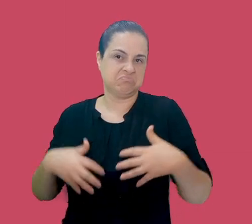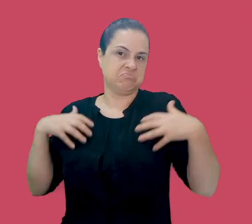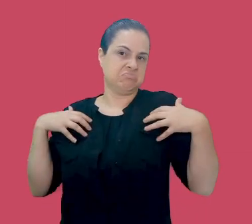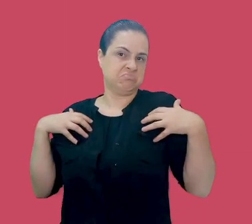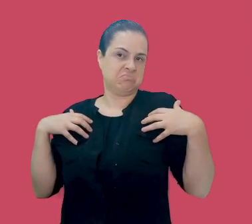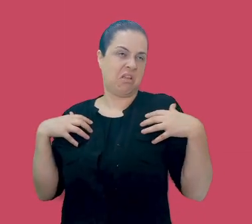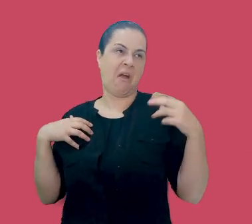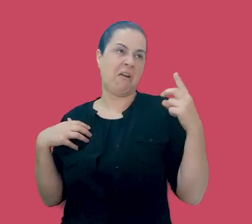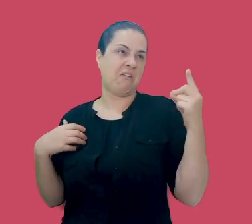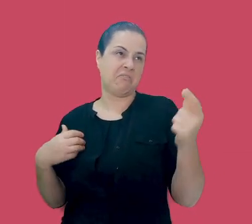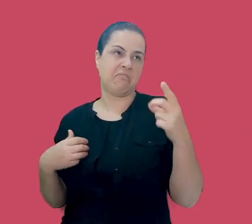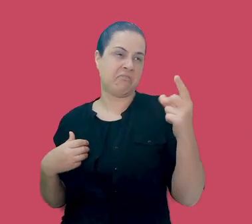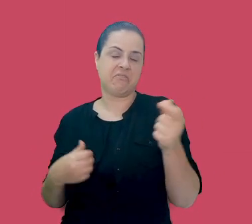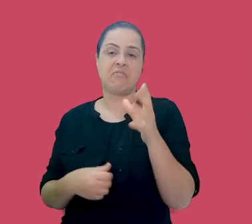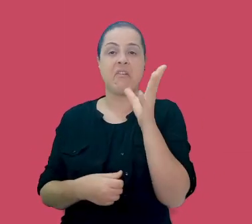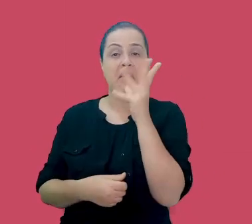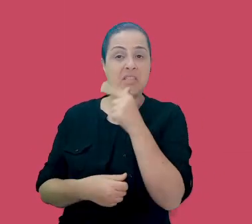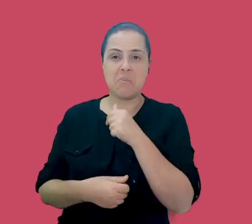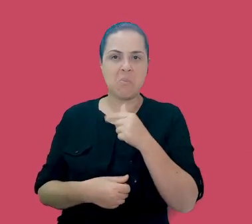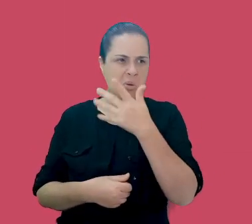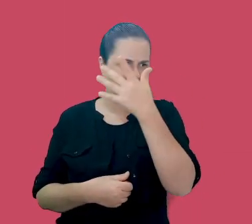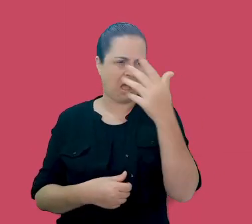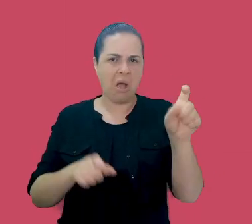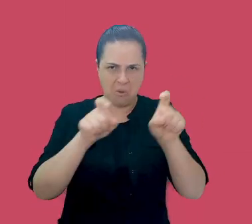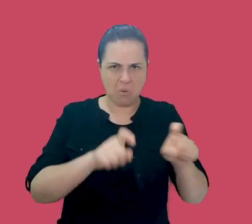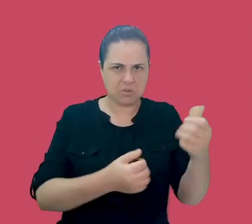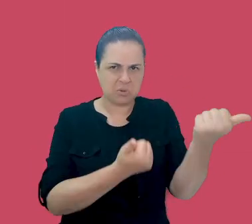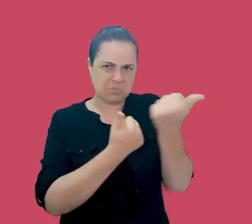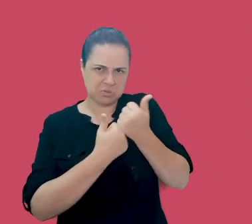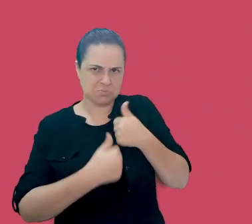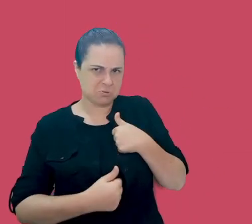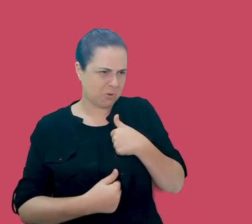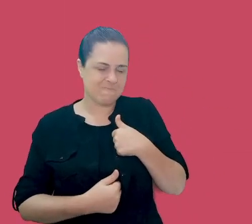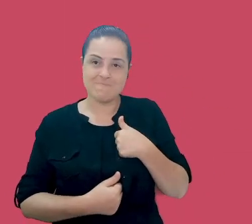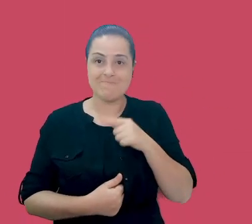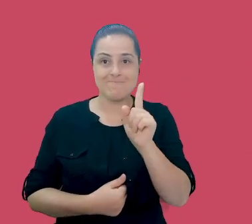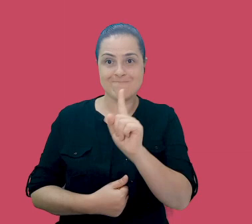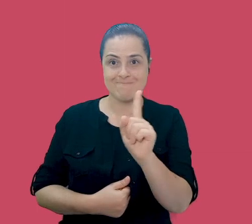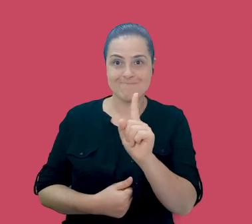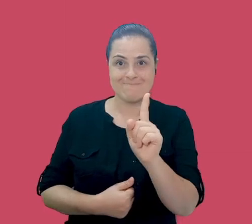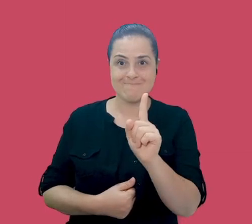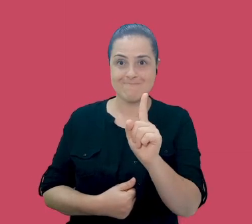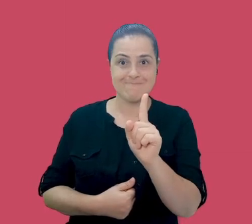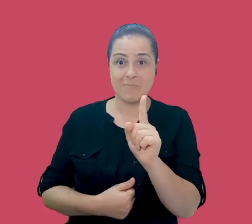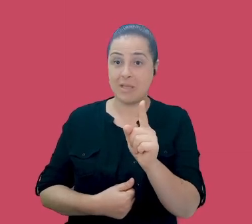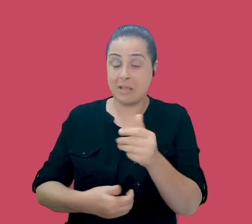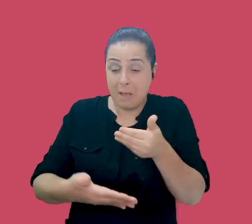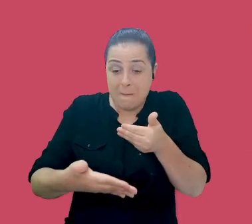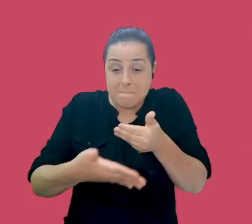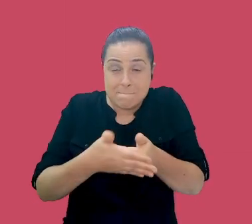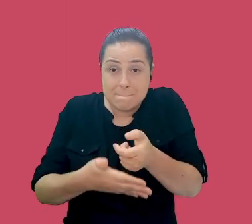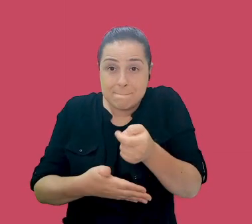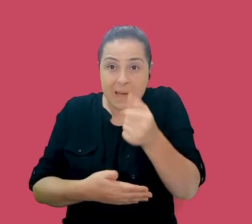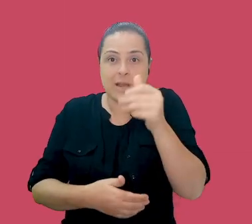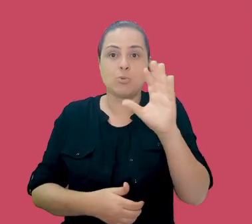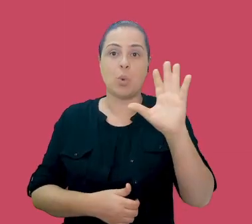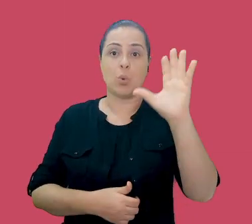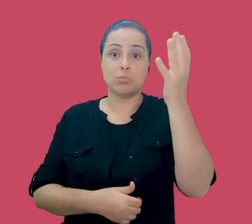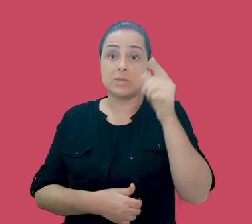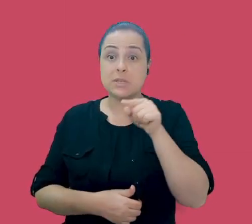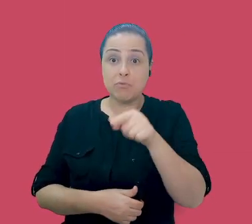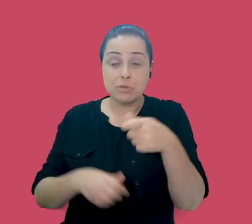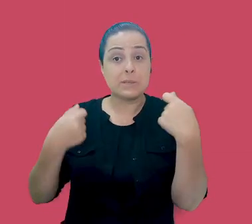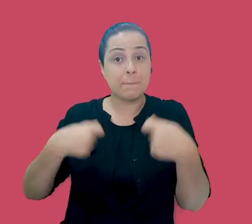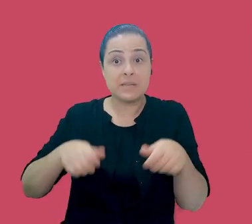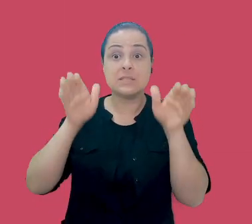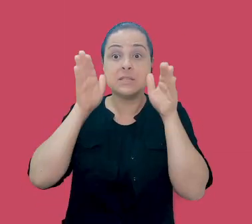o que eu faço. Não, peraí, desculpa. Não vai demorar muito tempo. Tá na porta, isso vai acontecer, e se você não